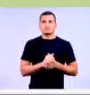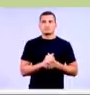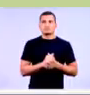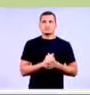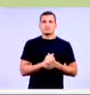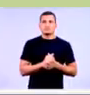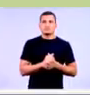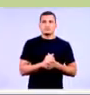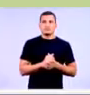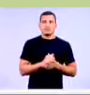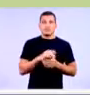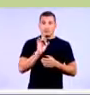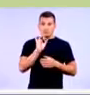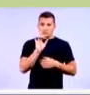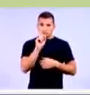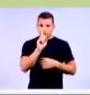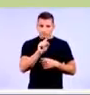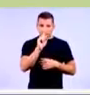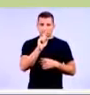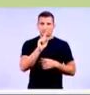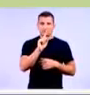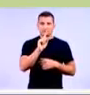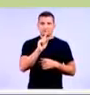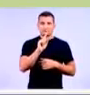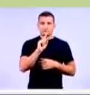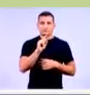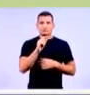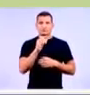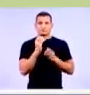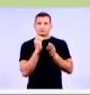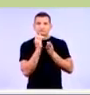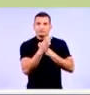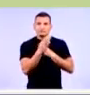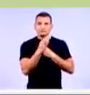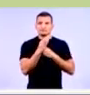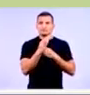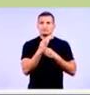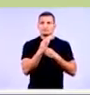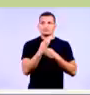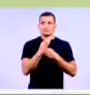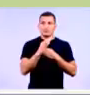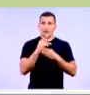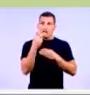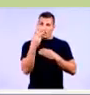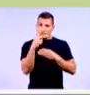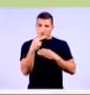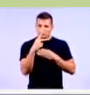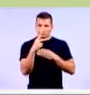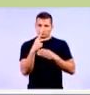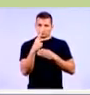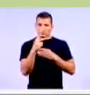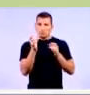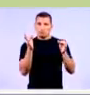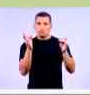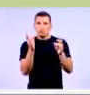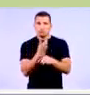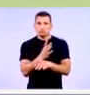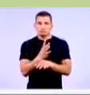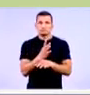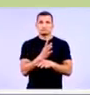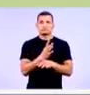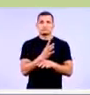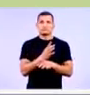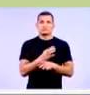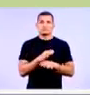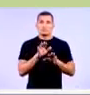Só após você clicar, enviar tudo e terminar, é que seu questionário estará encerrado. Só que aí